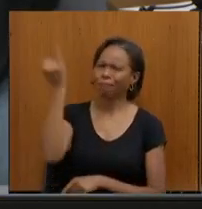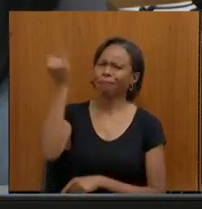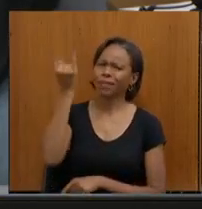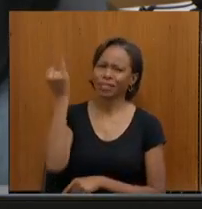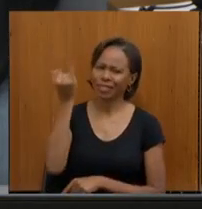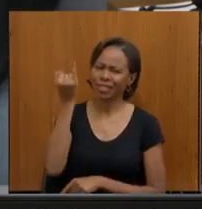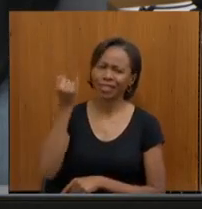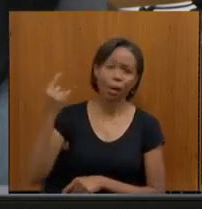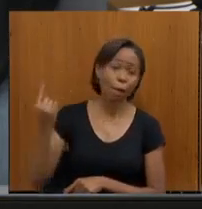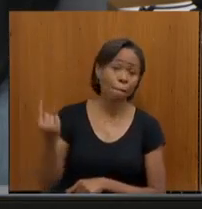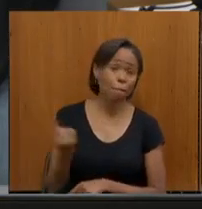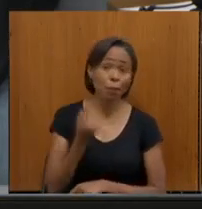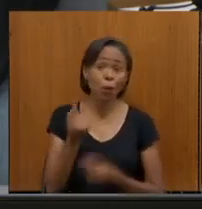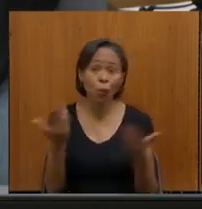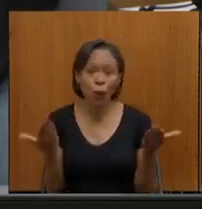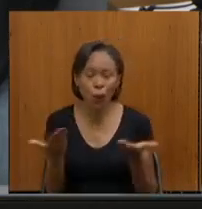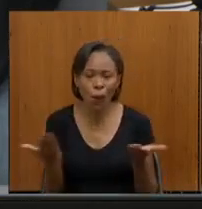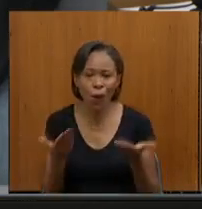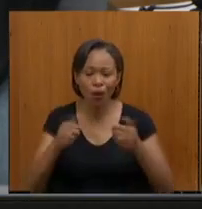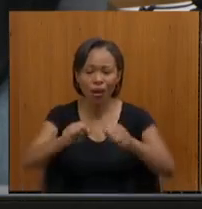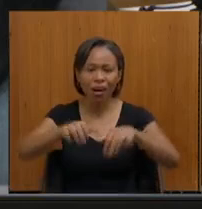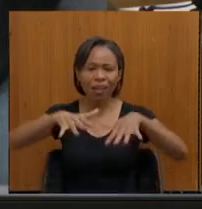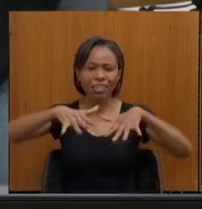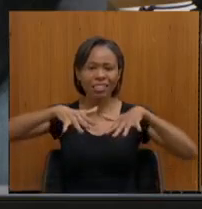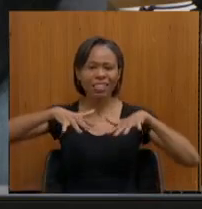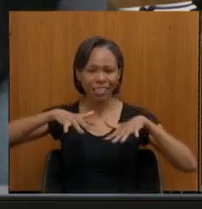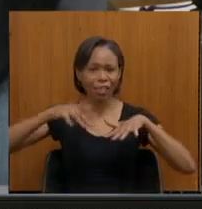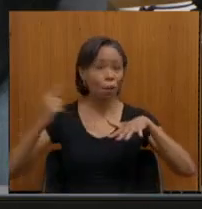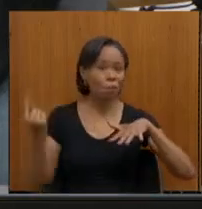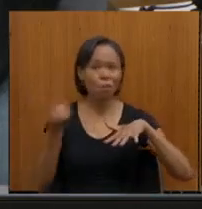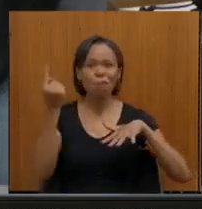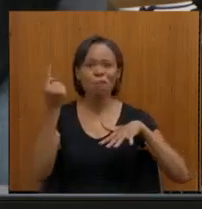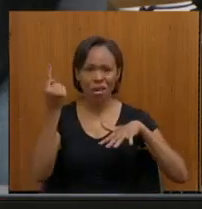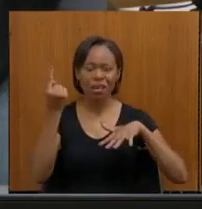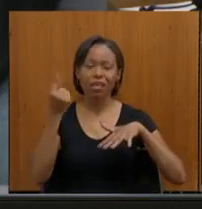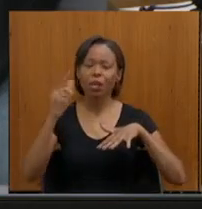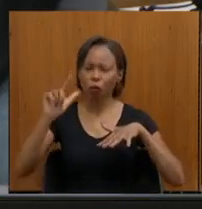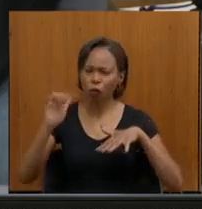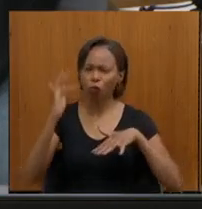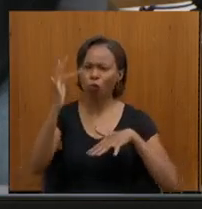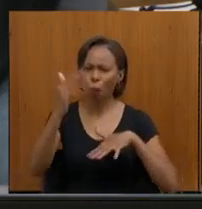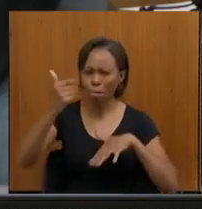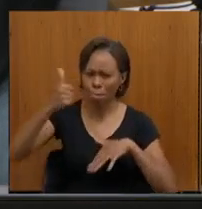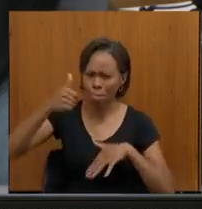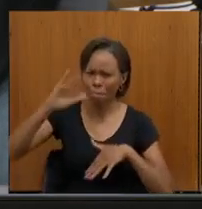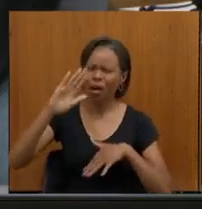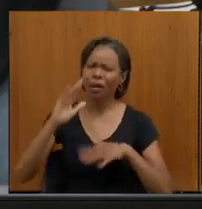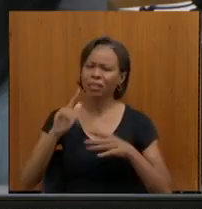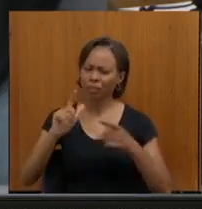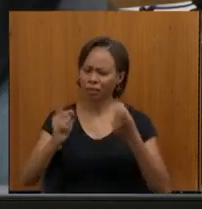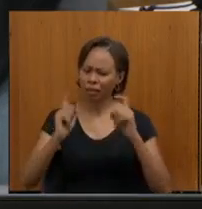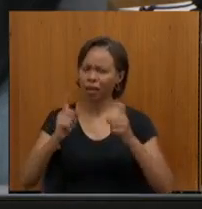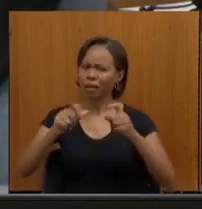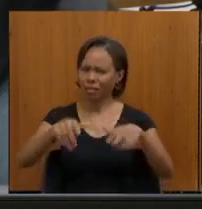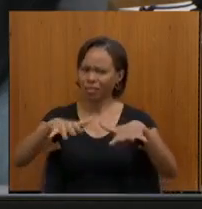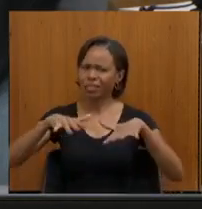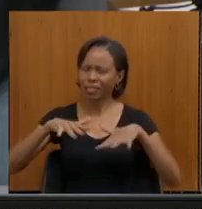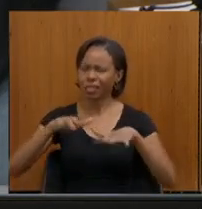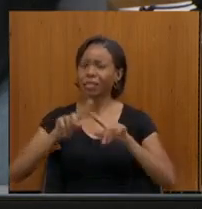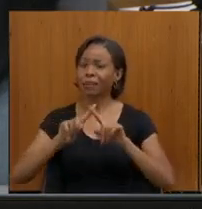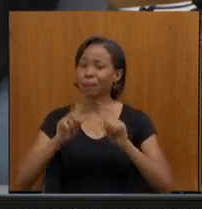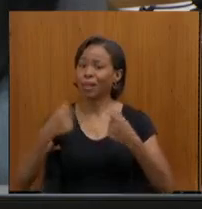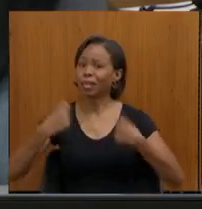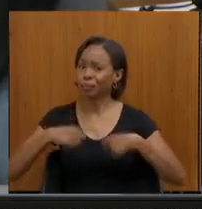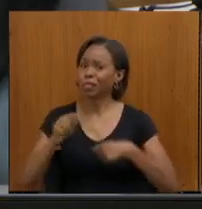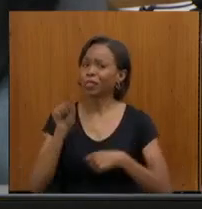das audiências públicas né da que não estão fazendo outras virão e vamos precisar ser da fala e da